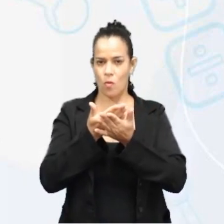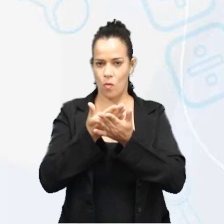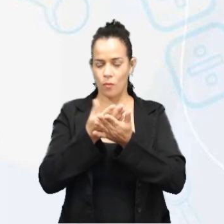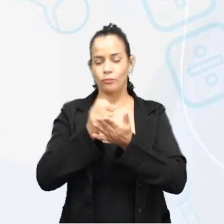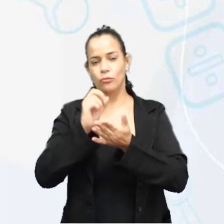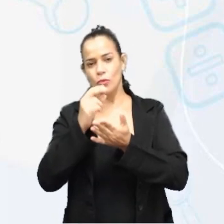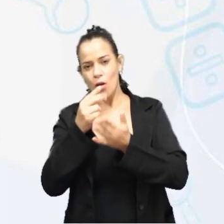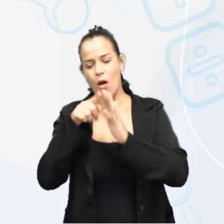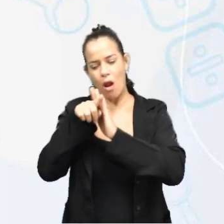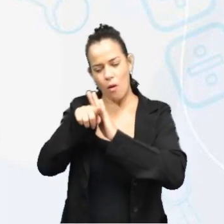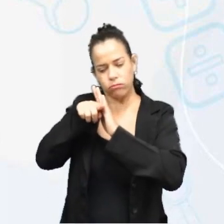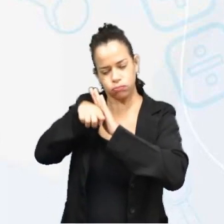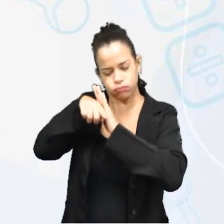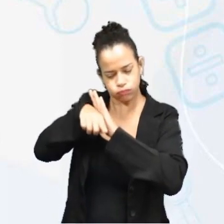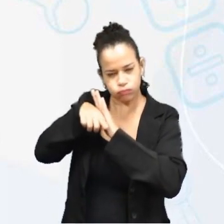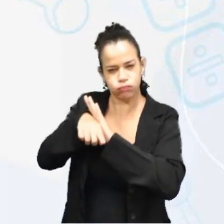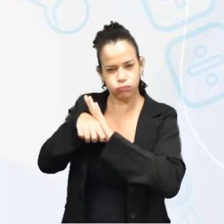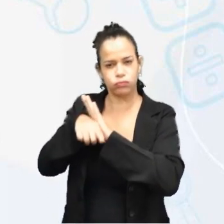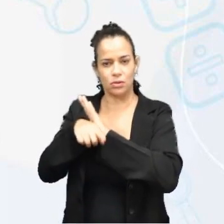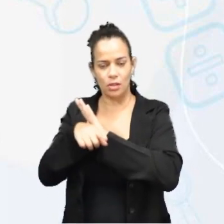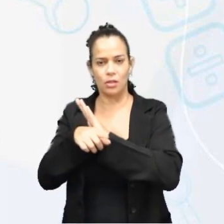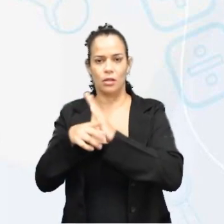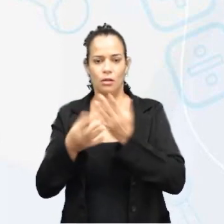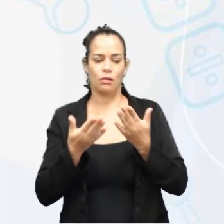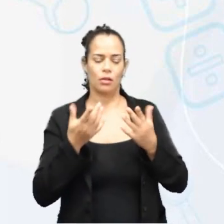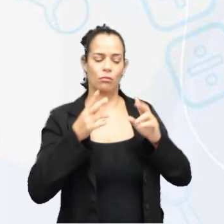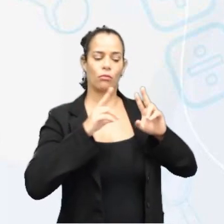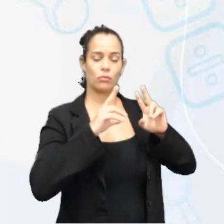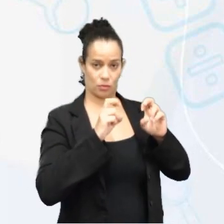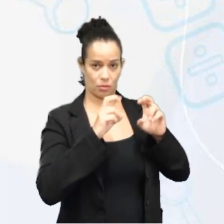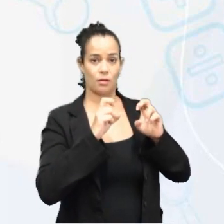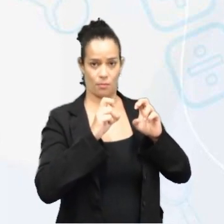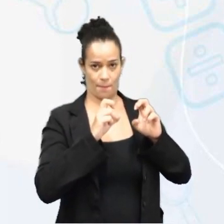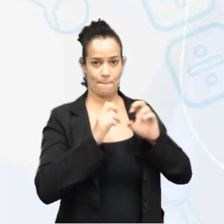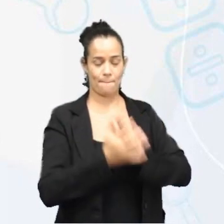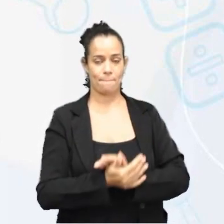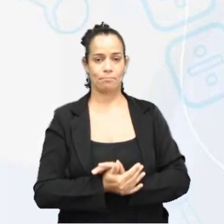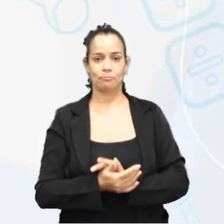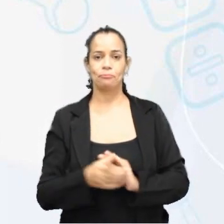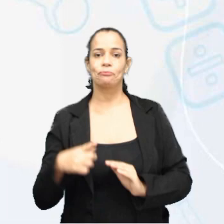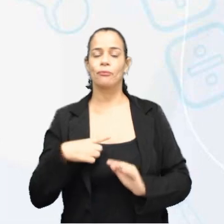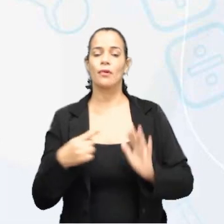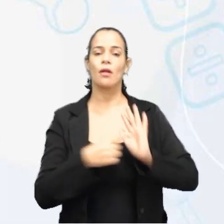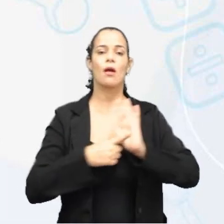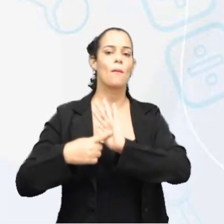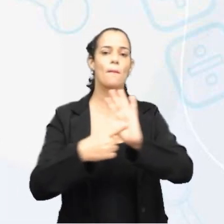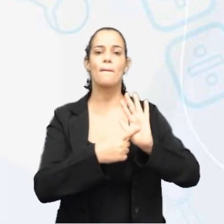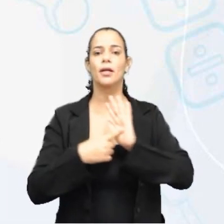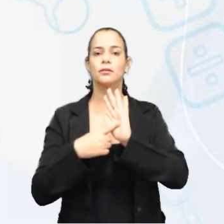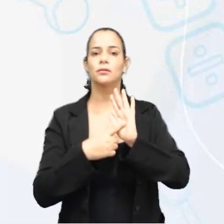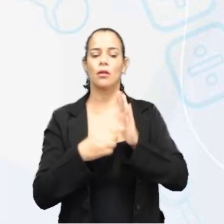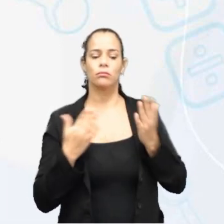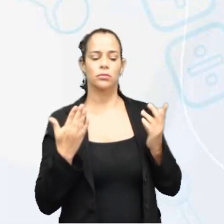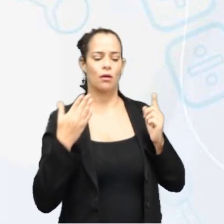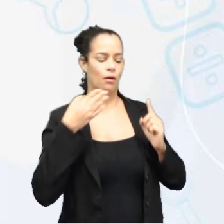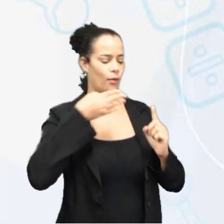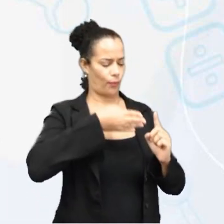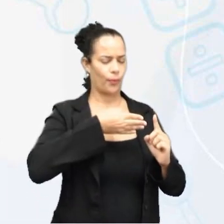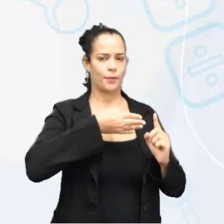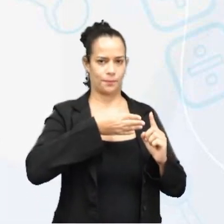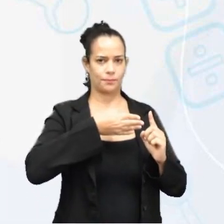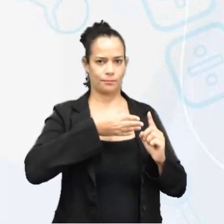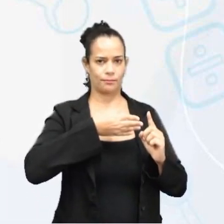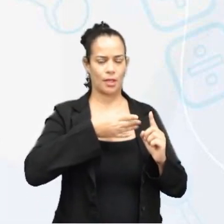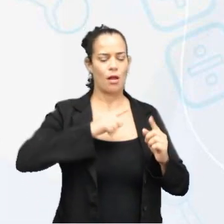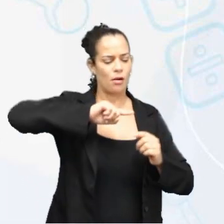ou investigação a respeito de algum tema, no intuito de apresentá-lo com determinado enfoque, de modo